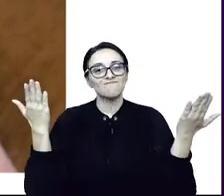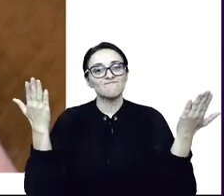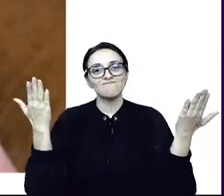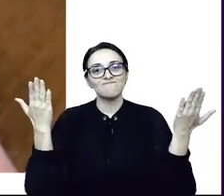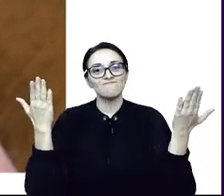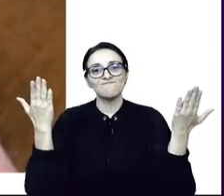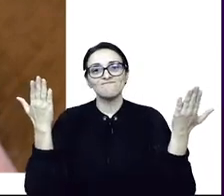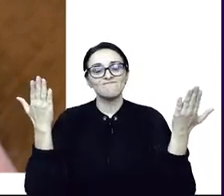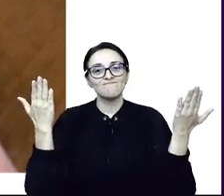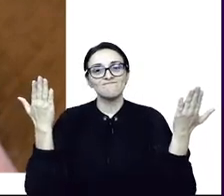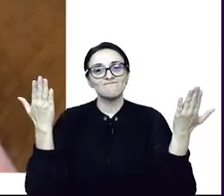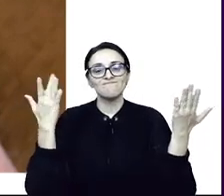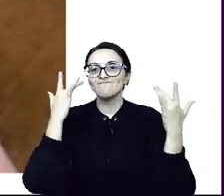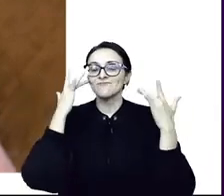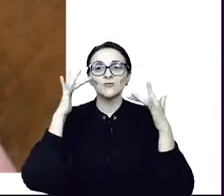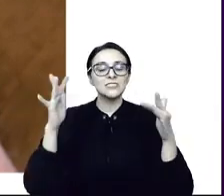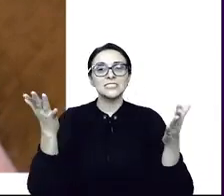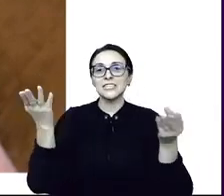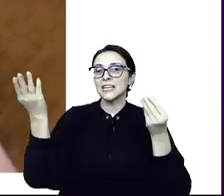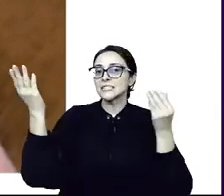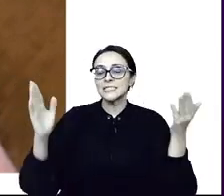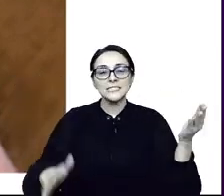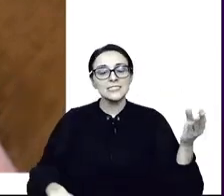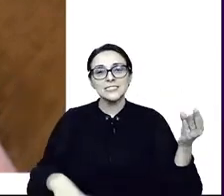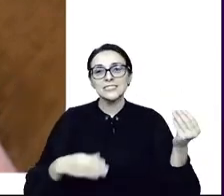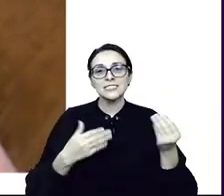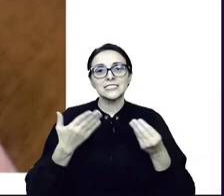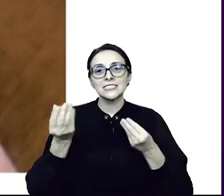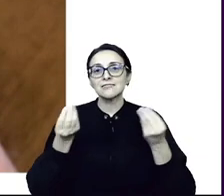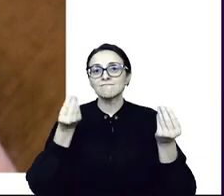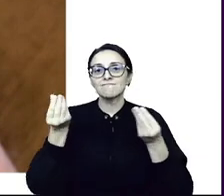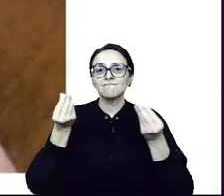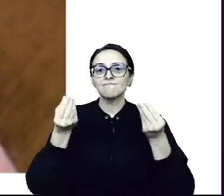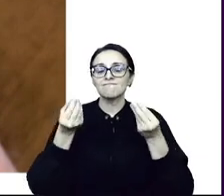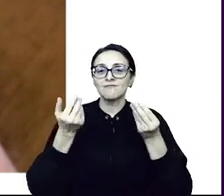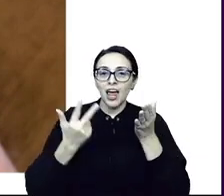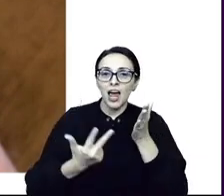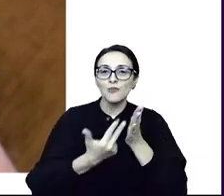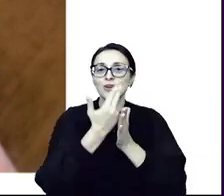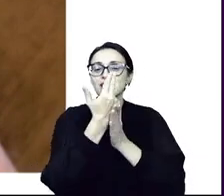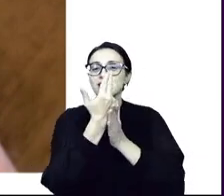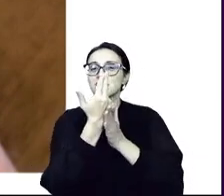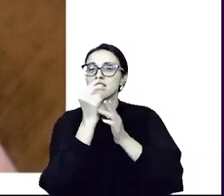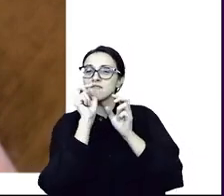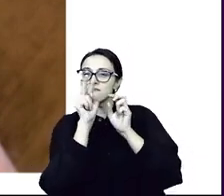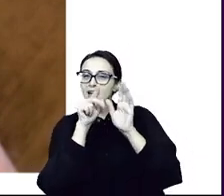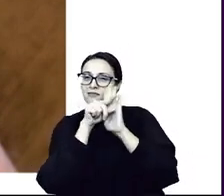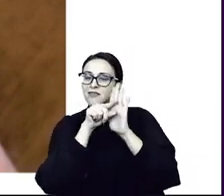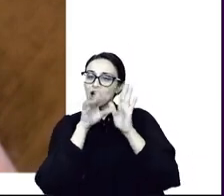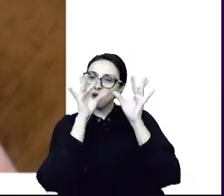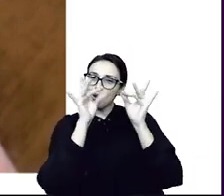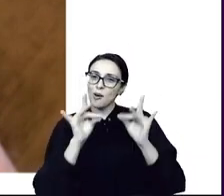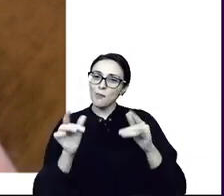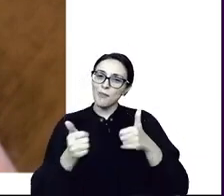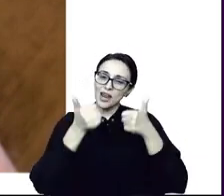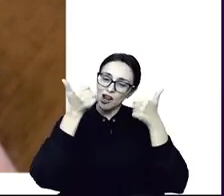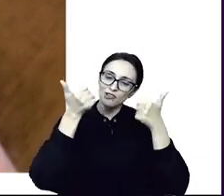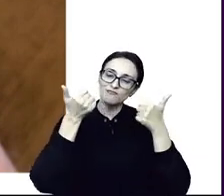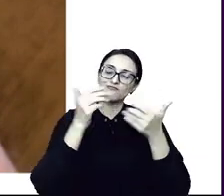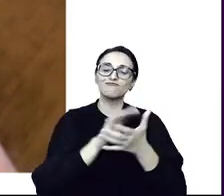eu vou na... por incrível que pareça, eu iria numa queda. Assim, eu abriria, faria o corte e olharia melhor essa glenoide ao vivo,